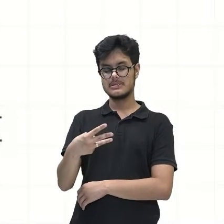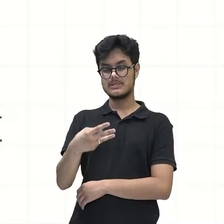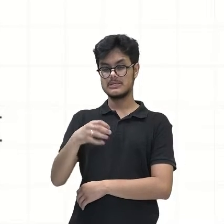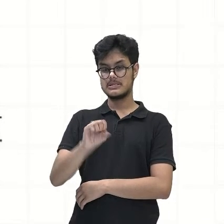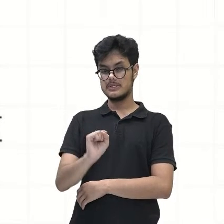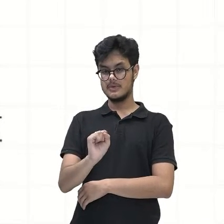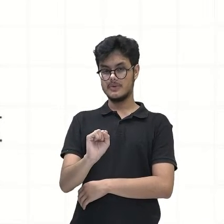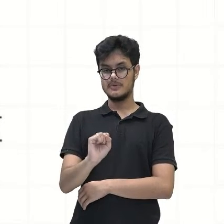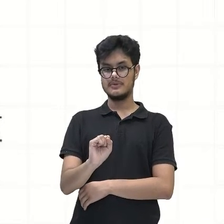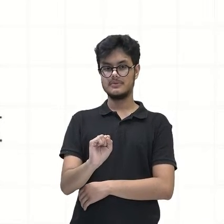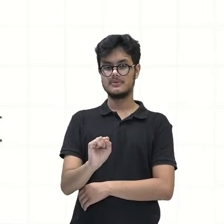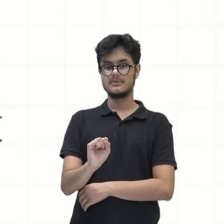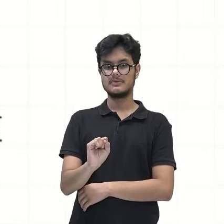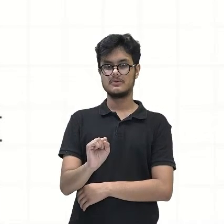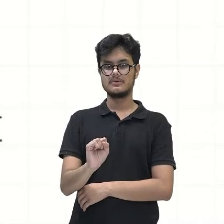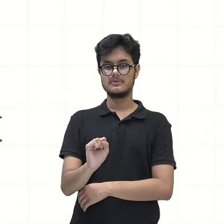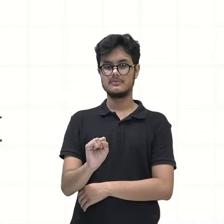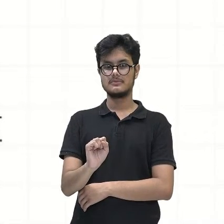tiveram